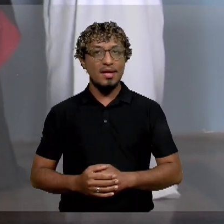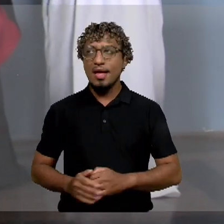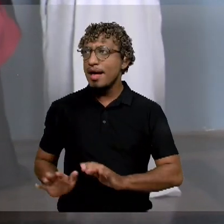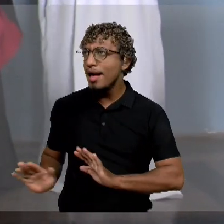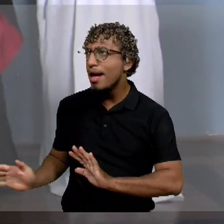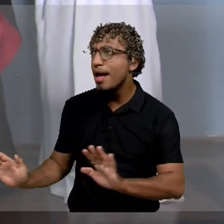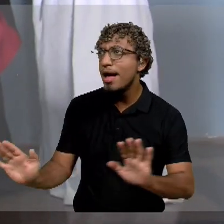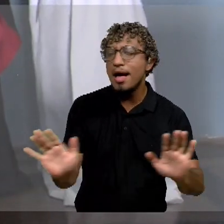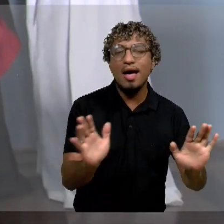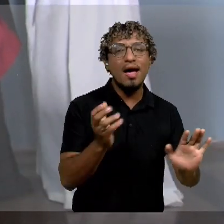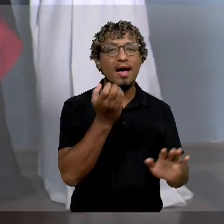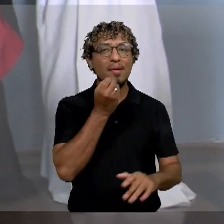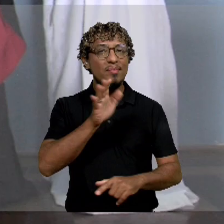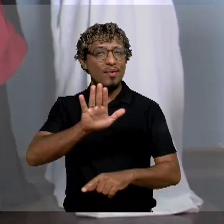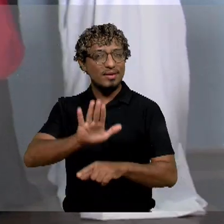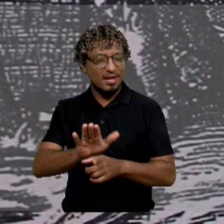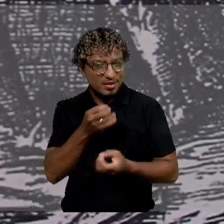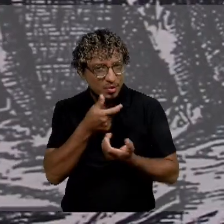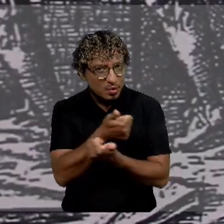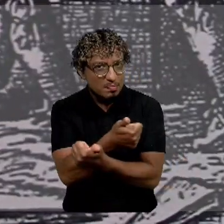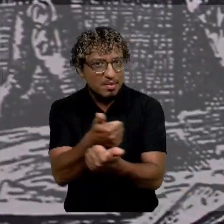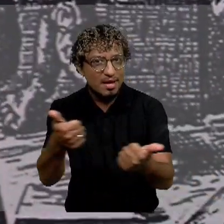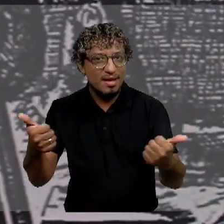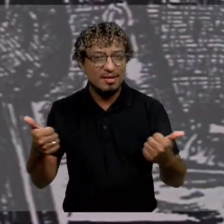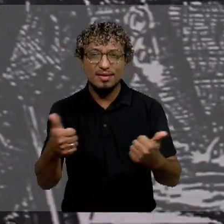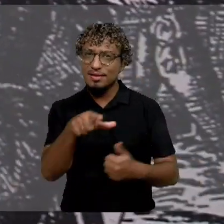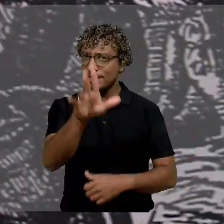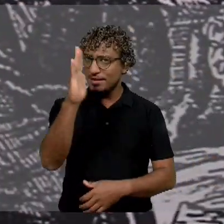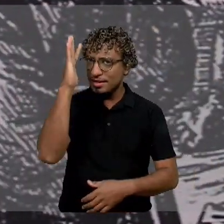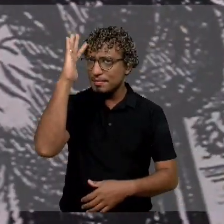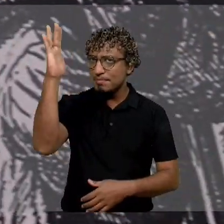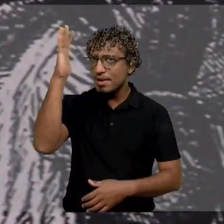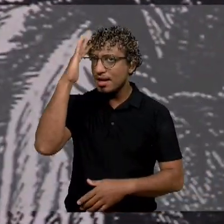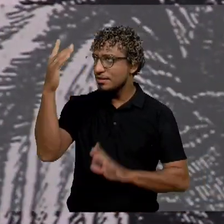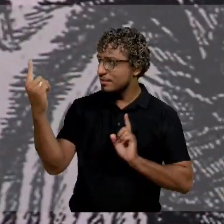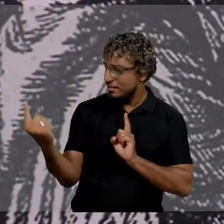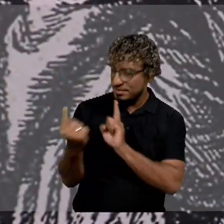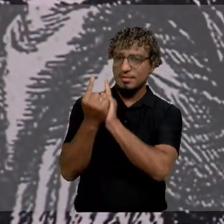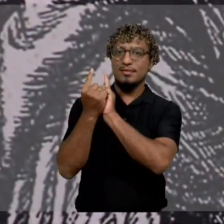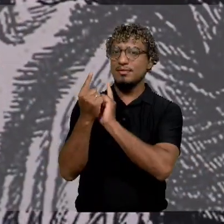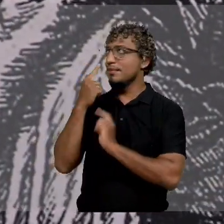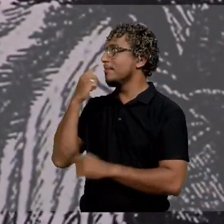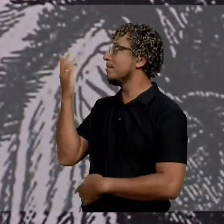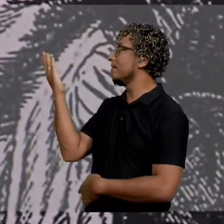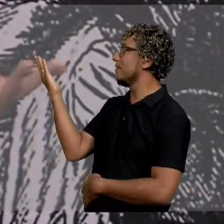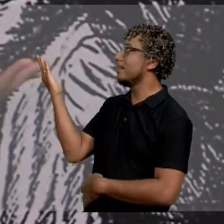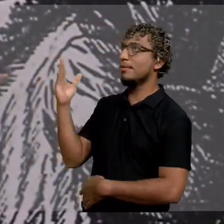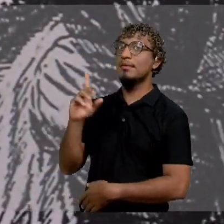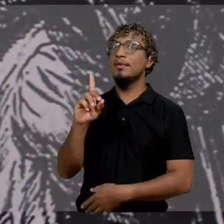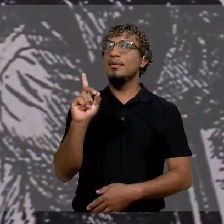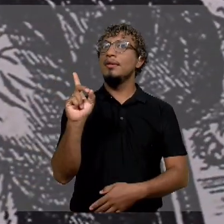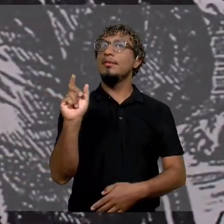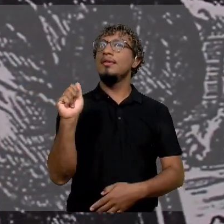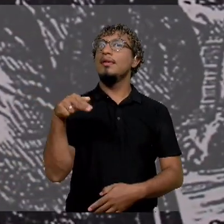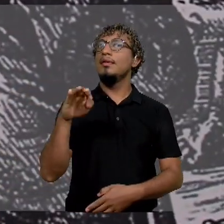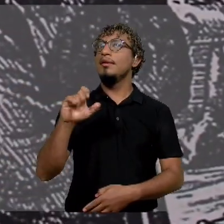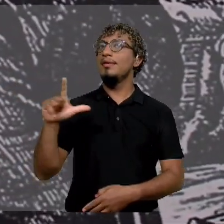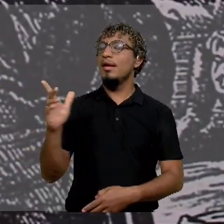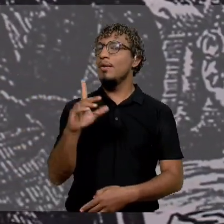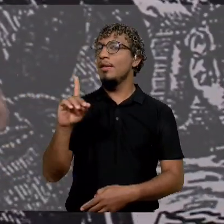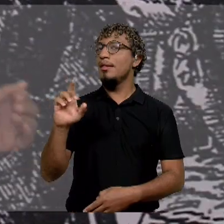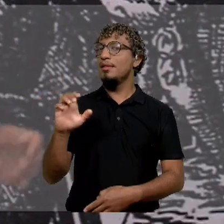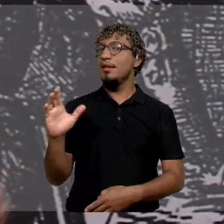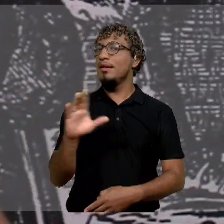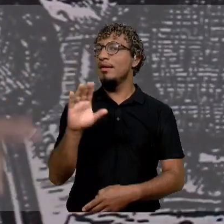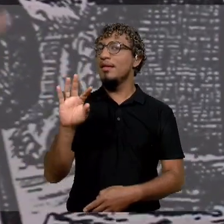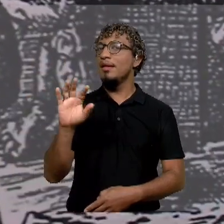Tudo bem com vocês? Sim. Imagina dar de cara com Daniel Delatouche explicando sobre a invasão